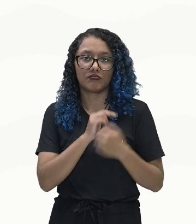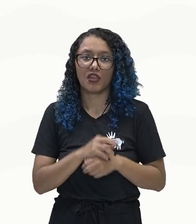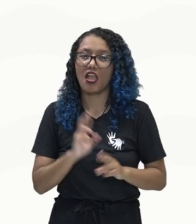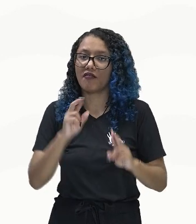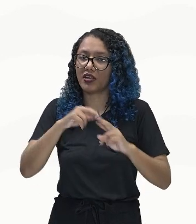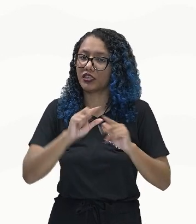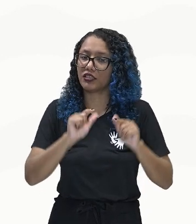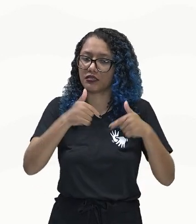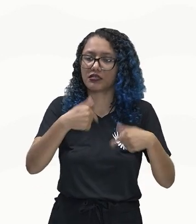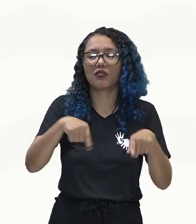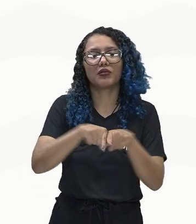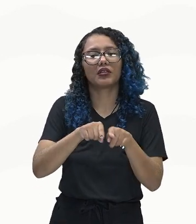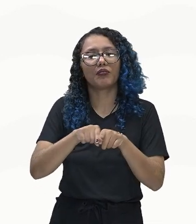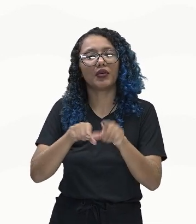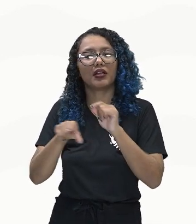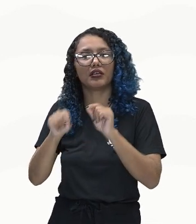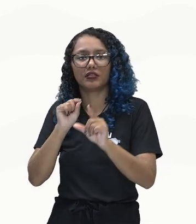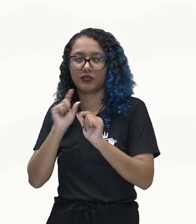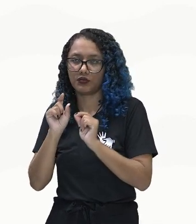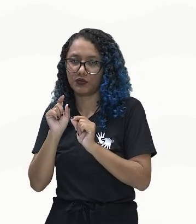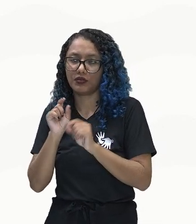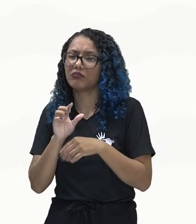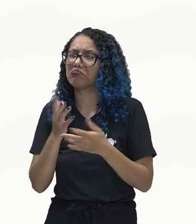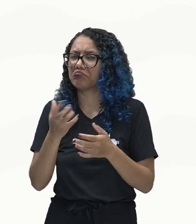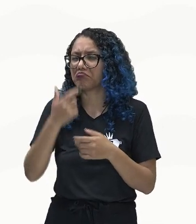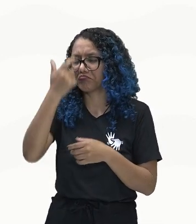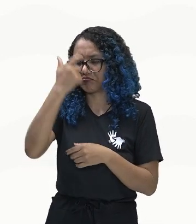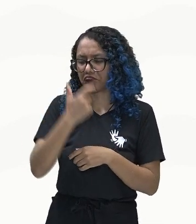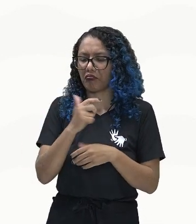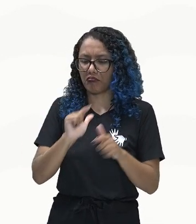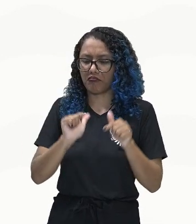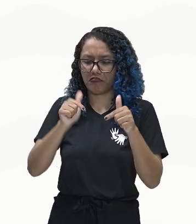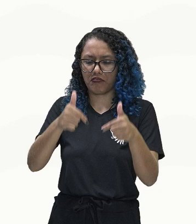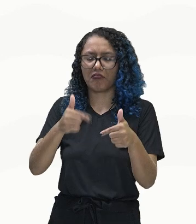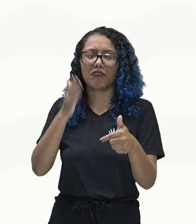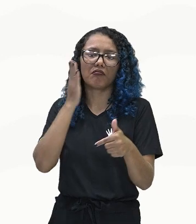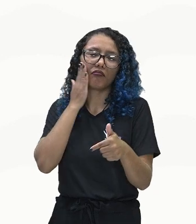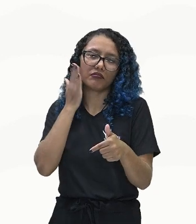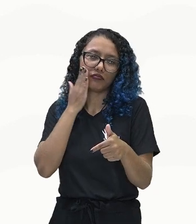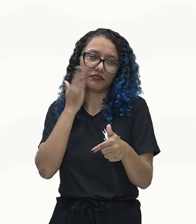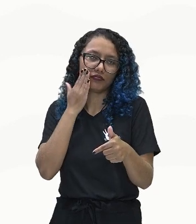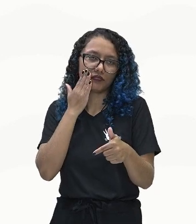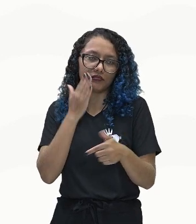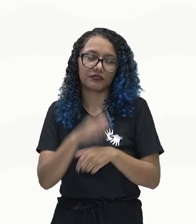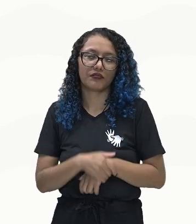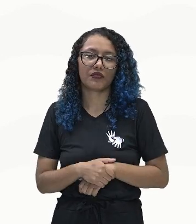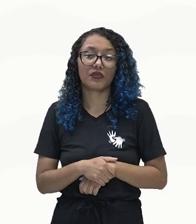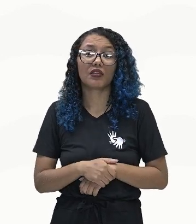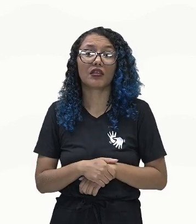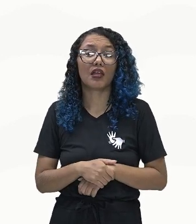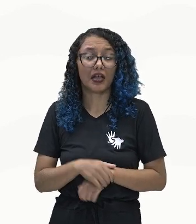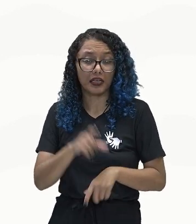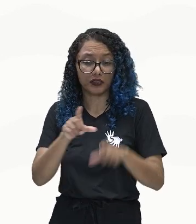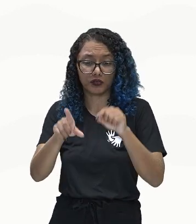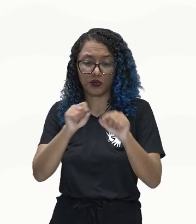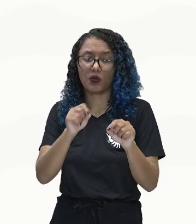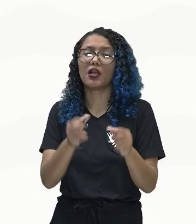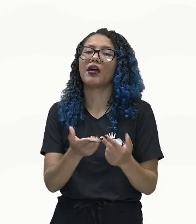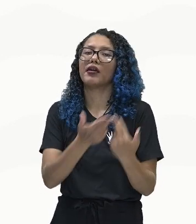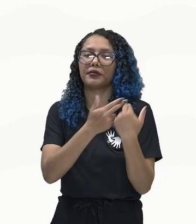momento que ele sabe que ele é um ser ativo, a partir das escolhas que ele fez, ele é responsável por todas